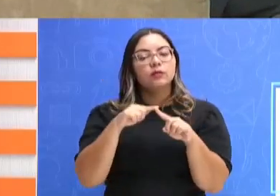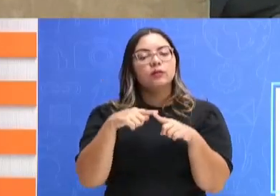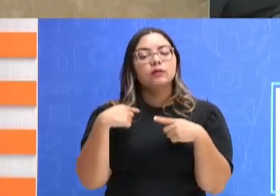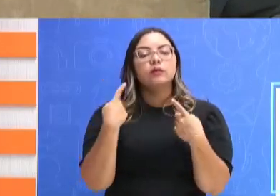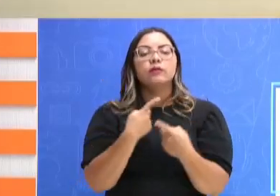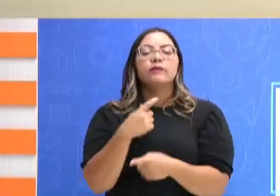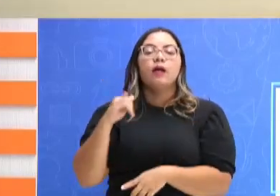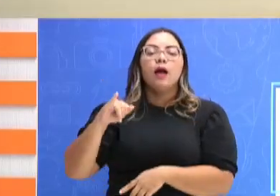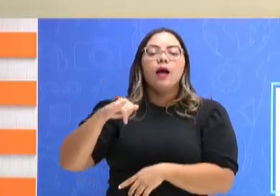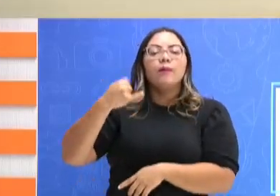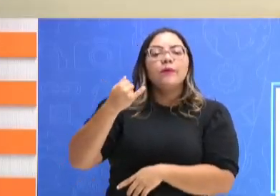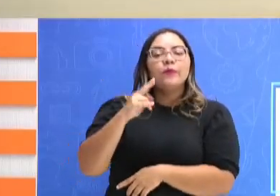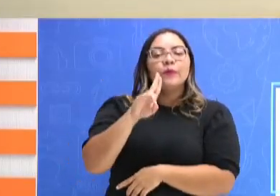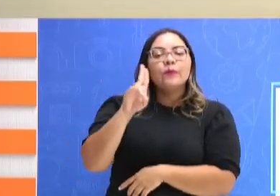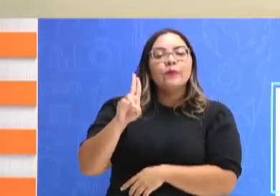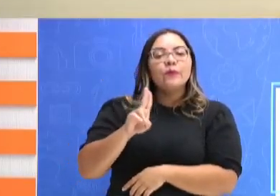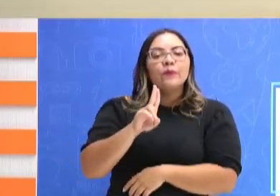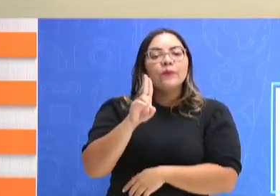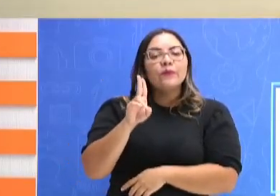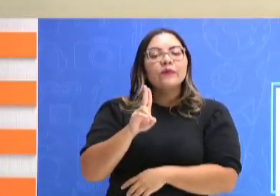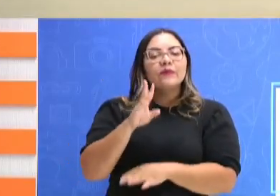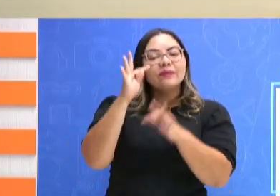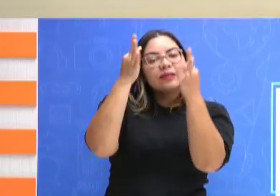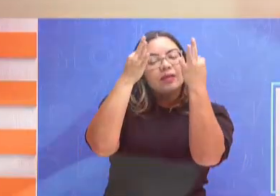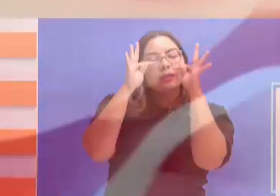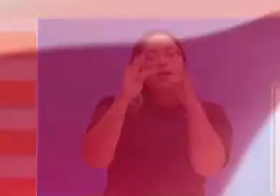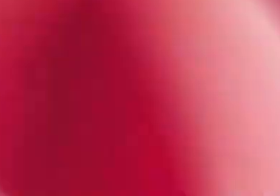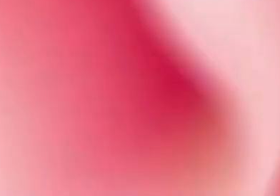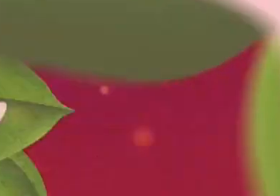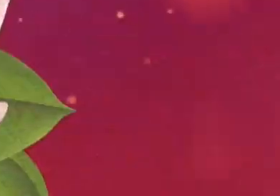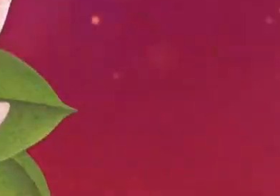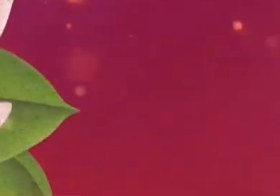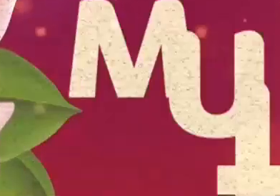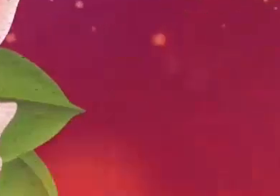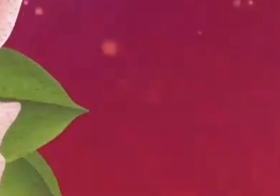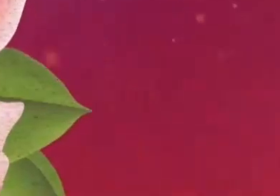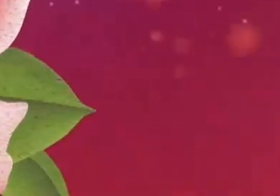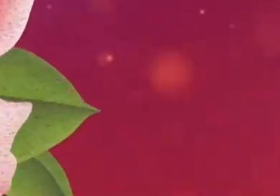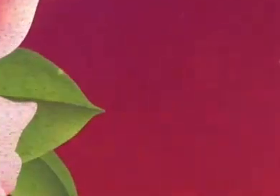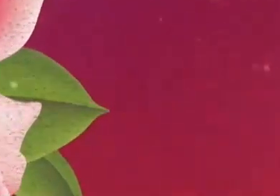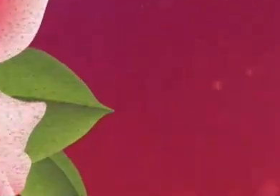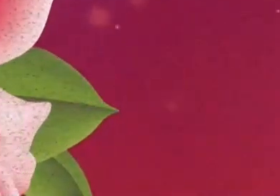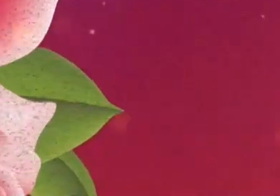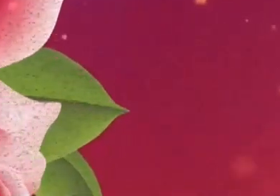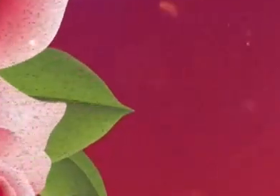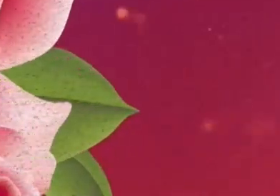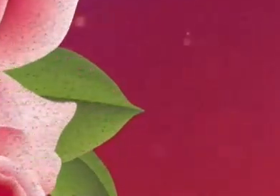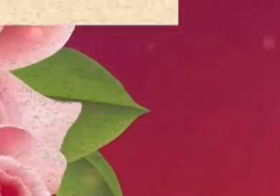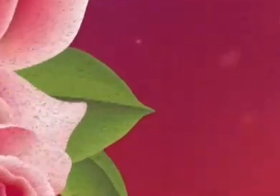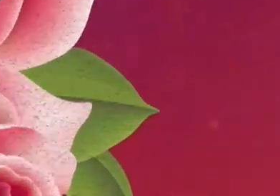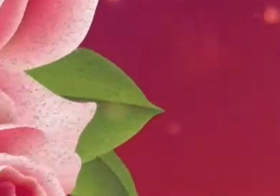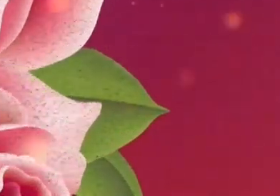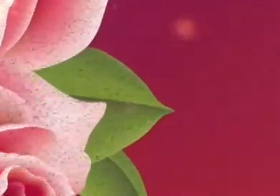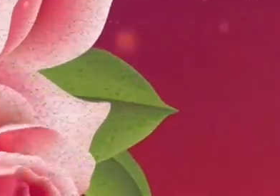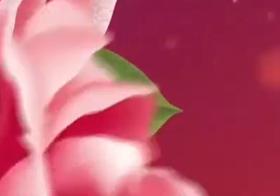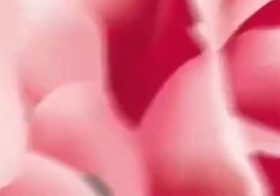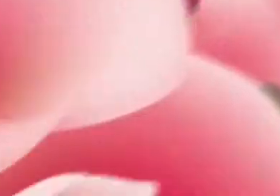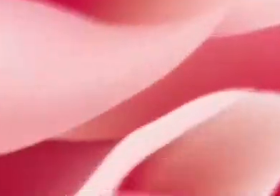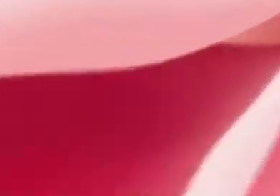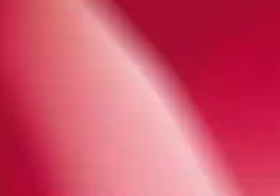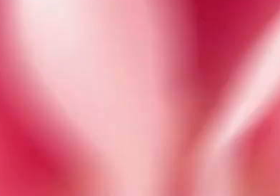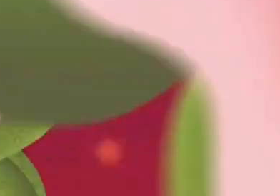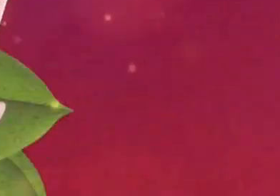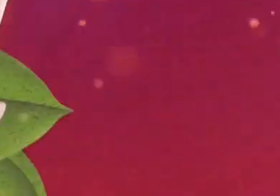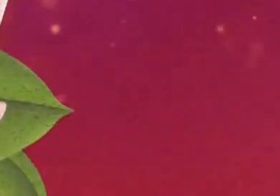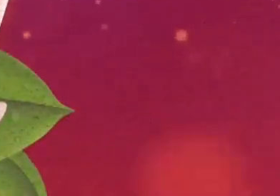uso da tecnologia para que você, que é mãe, você que está me assistindo, possa ser beneficiada. Se meu pai